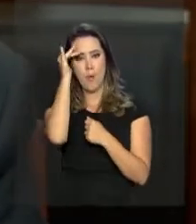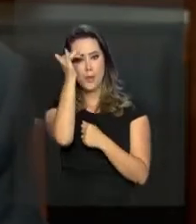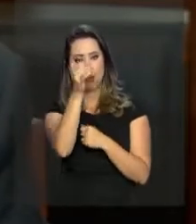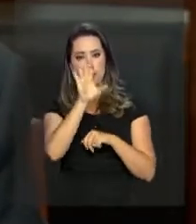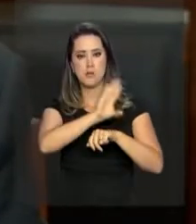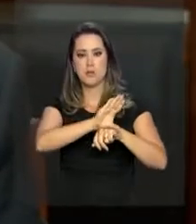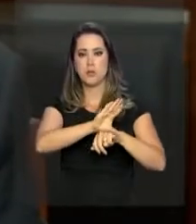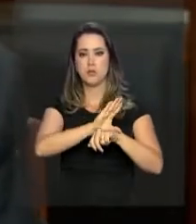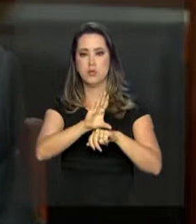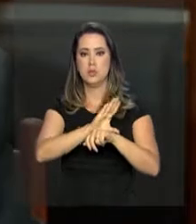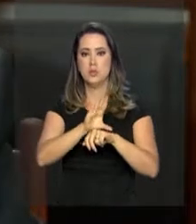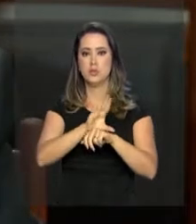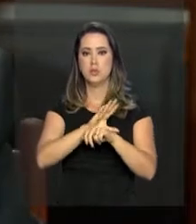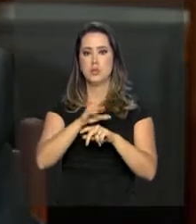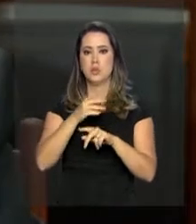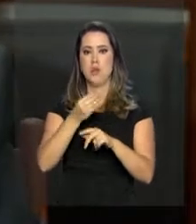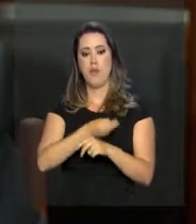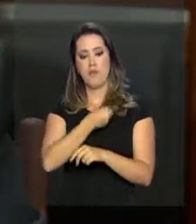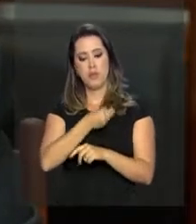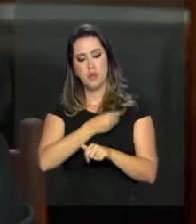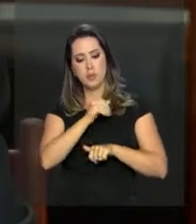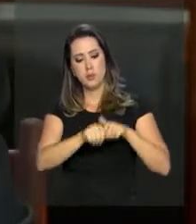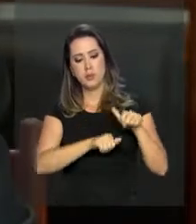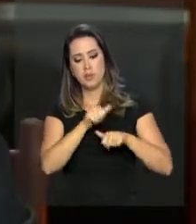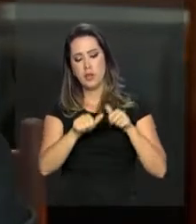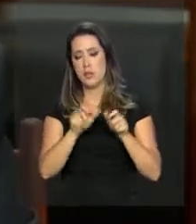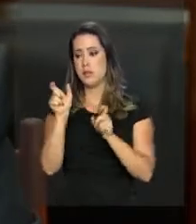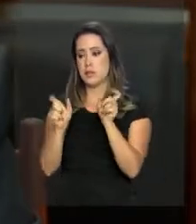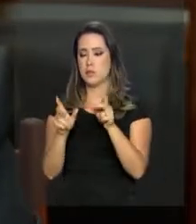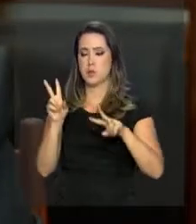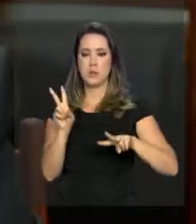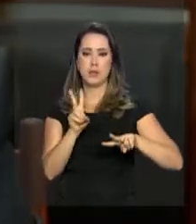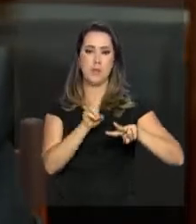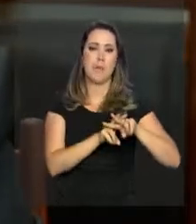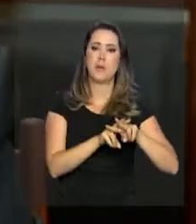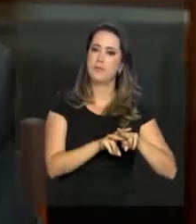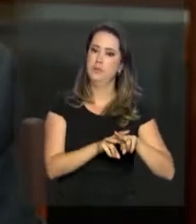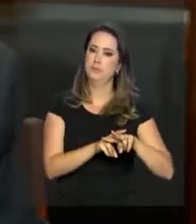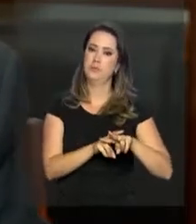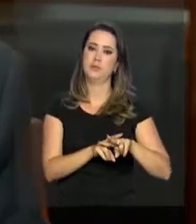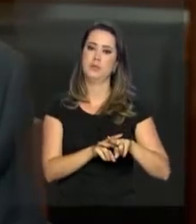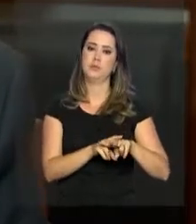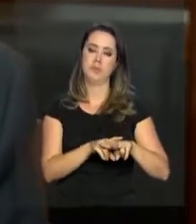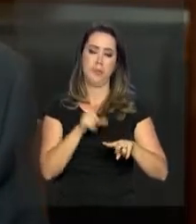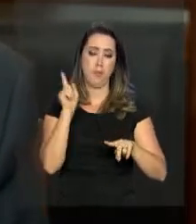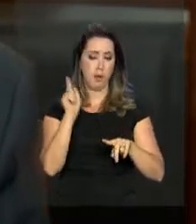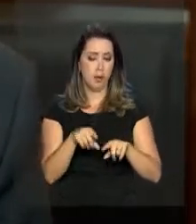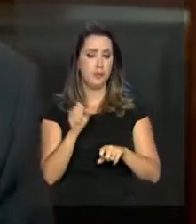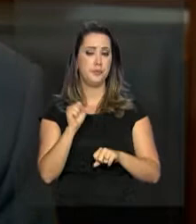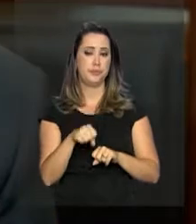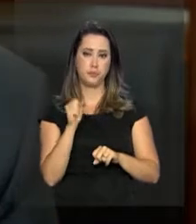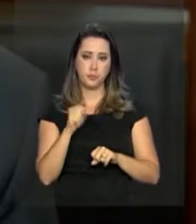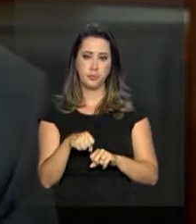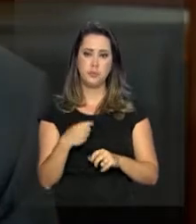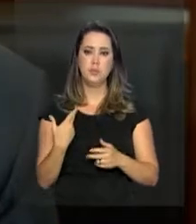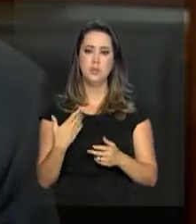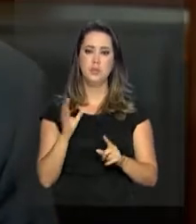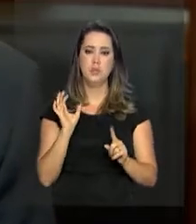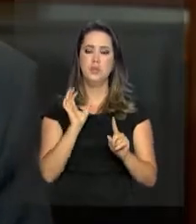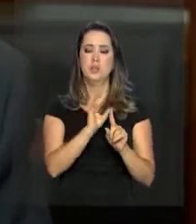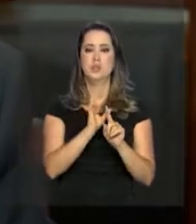ressocialização ea reeducação dos presos que evidentemente isso impactantes sobre o regresso